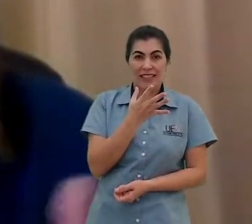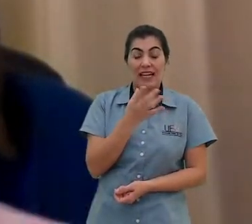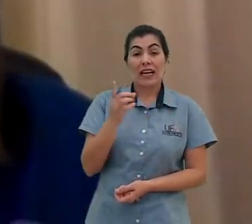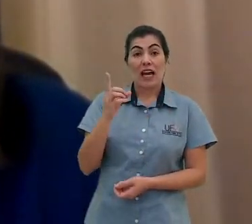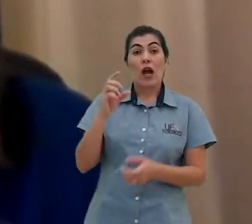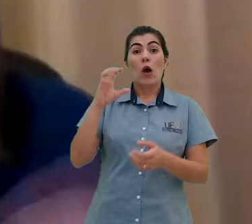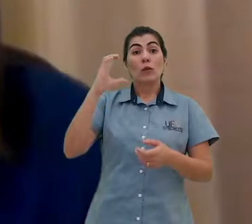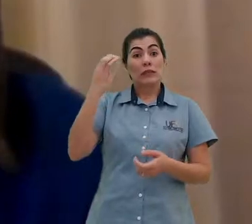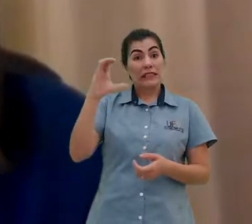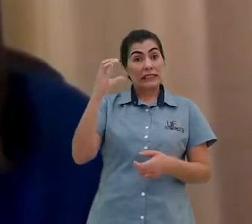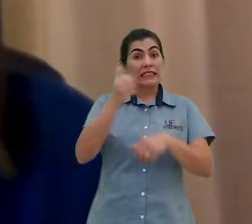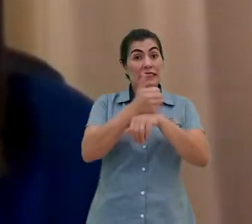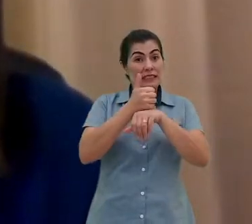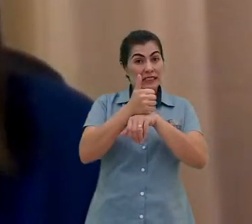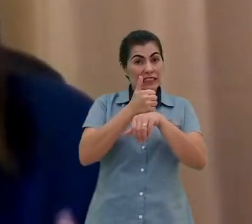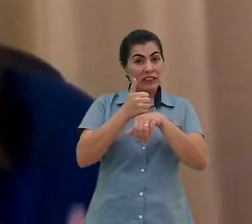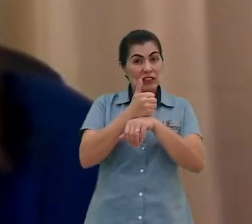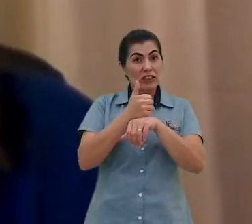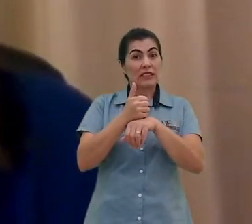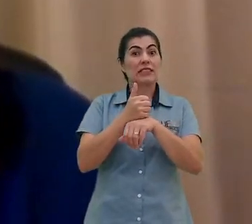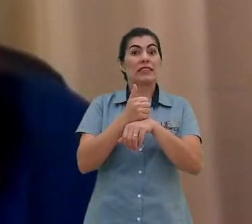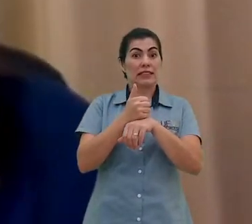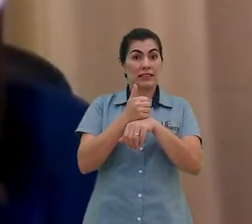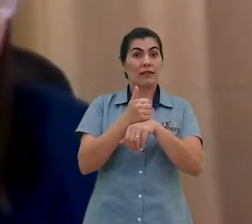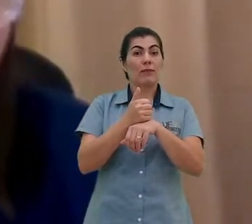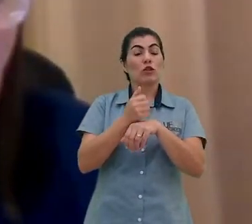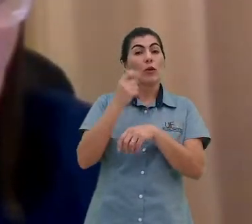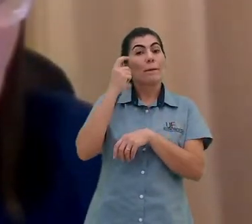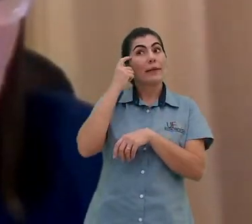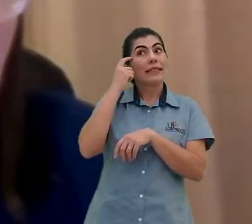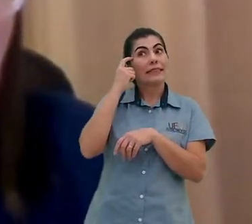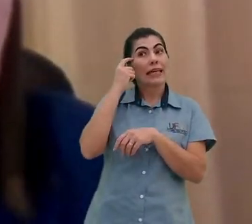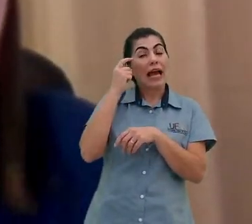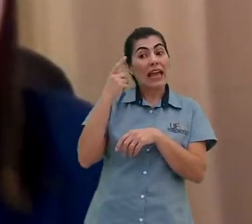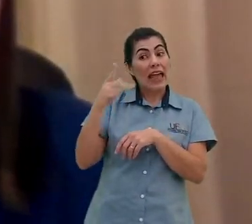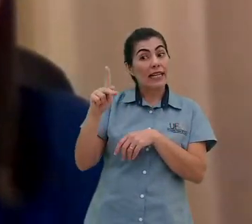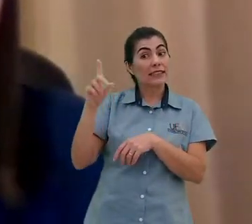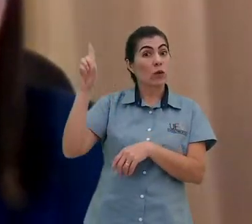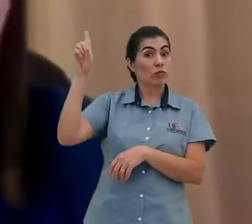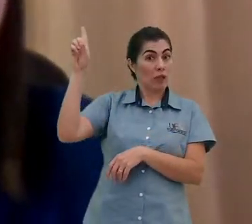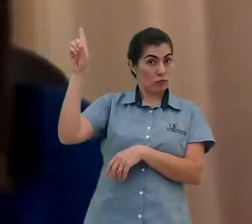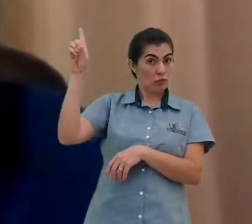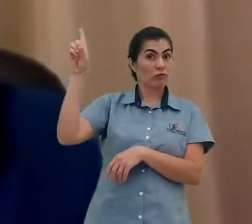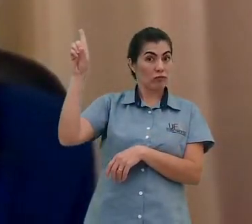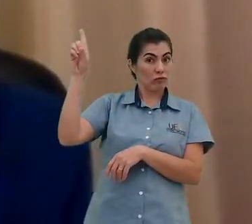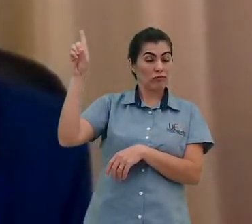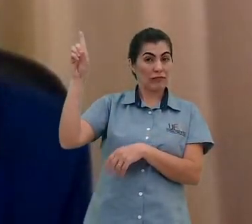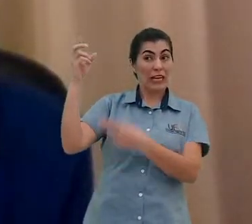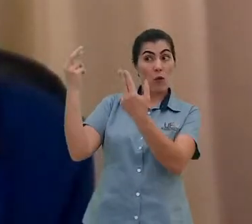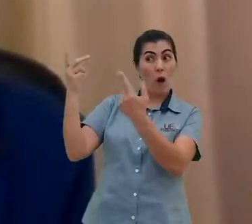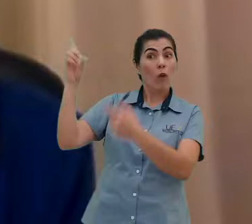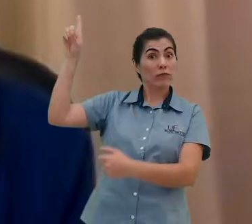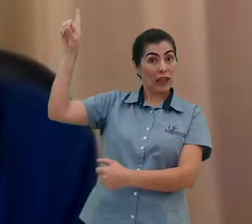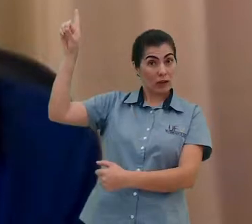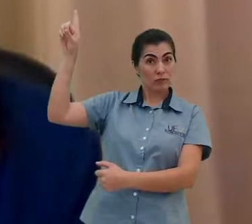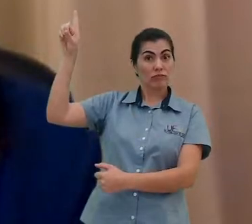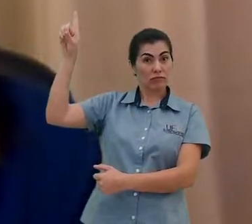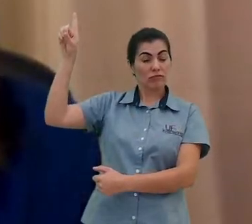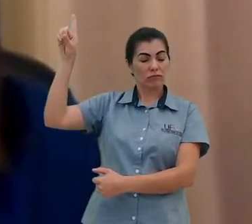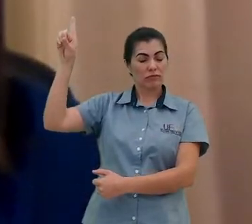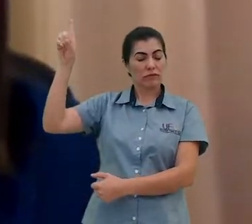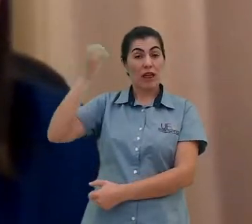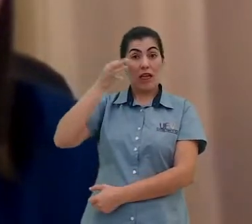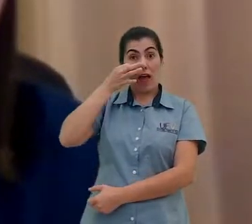cientistas podem fazer certas coisas que os fazem pensar que são deuses. Mas isso é uma chamada de atenção para o pessoal,